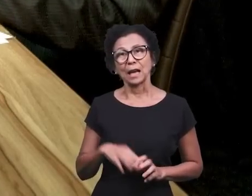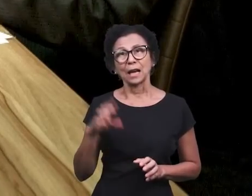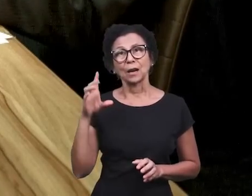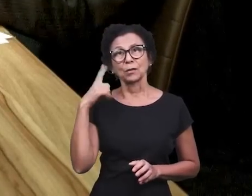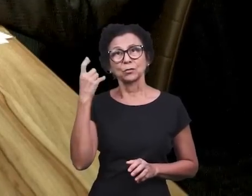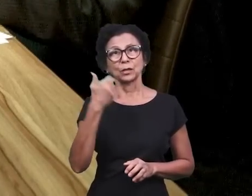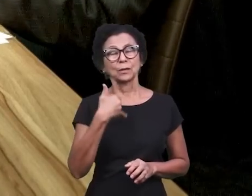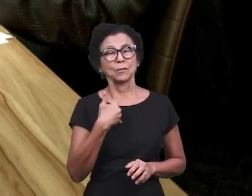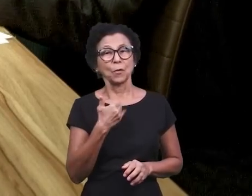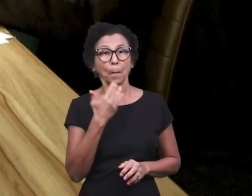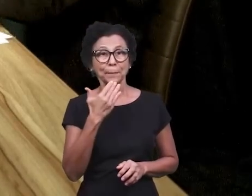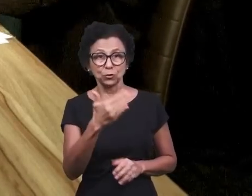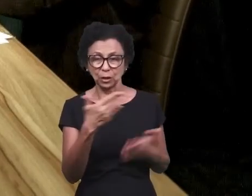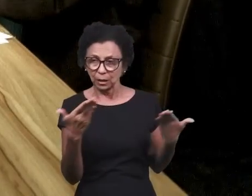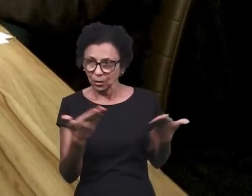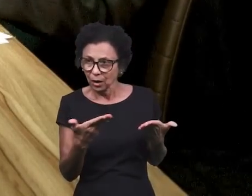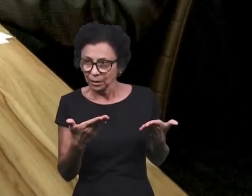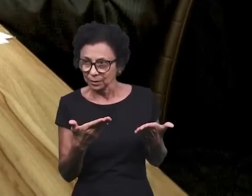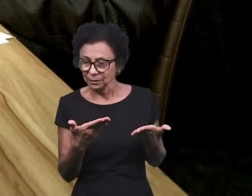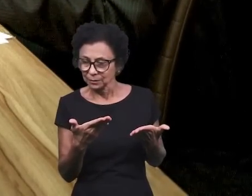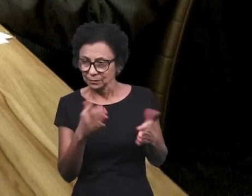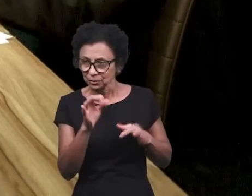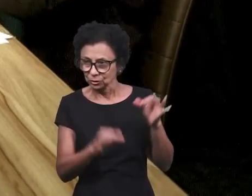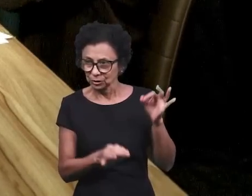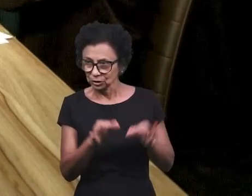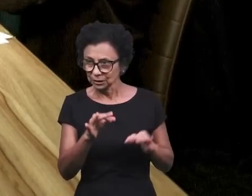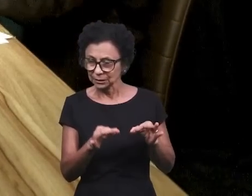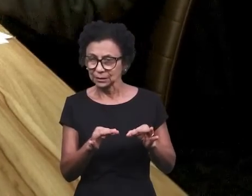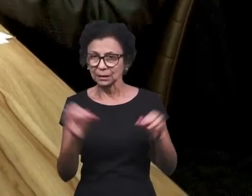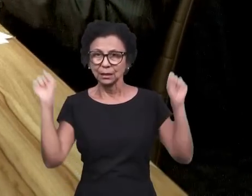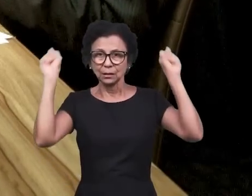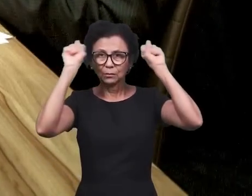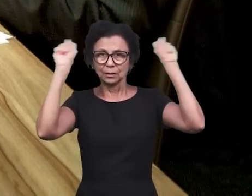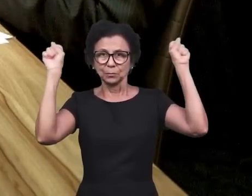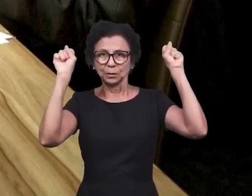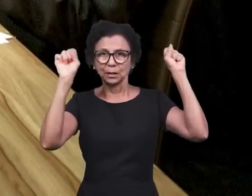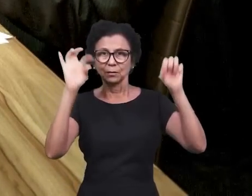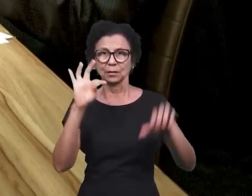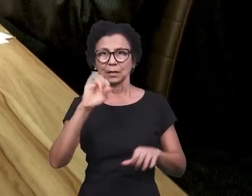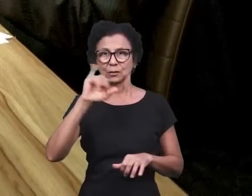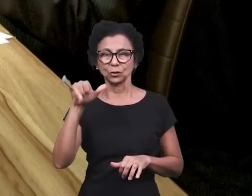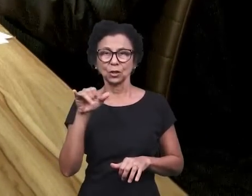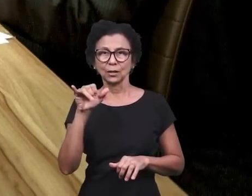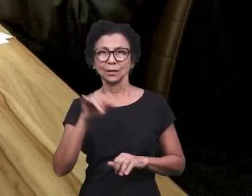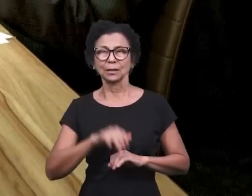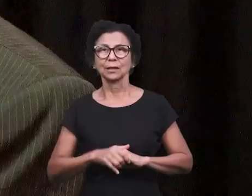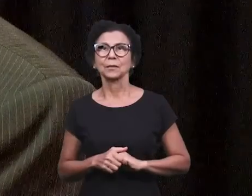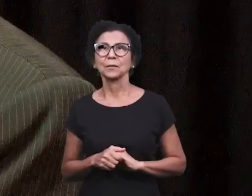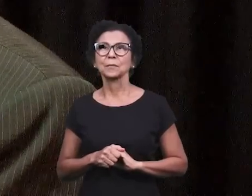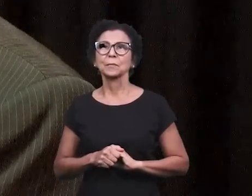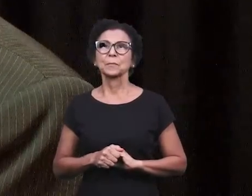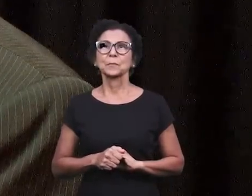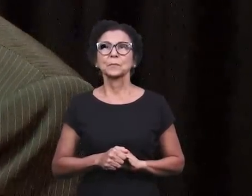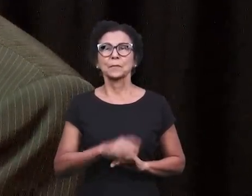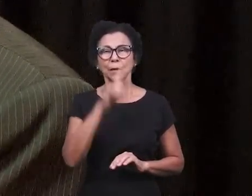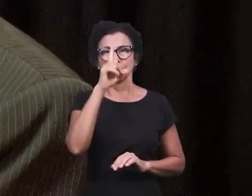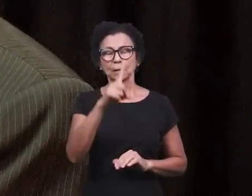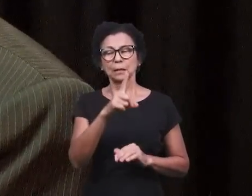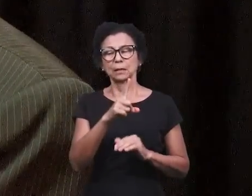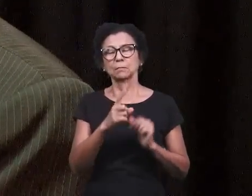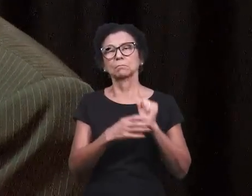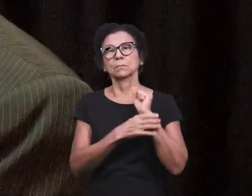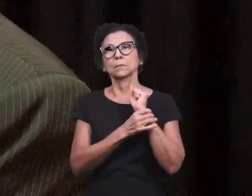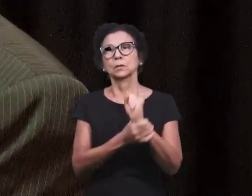cidade tinha uma certa distância do tribunal, né? Uhum. Veja só, quando você entra com mandado de segurança